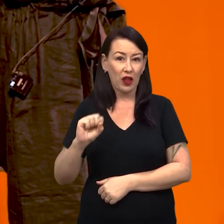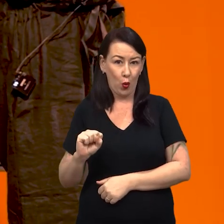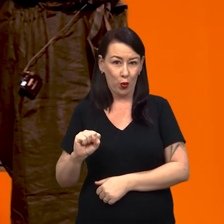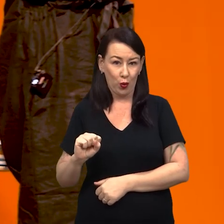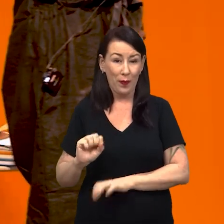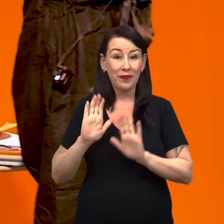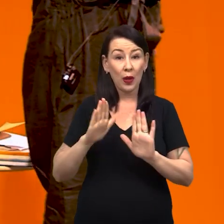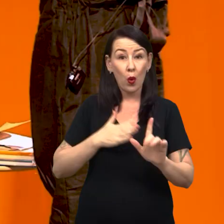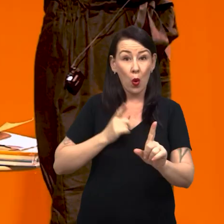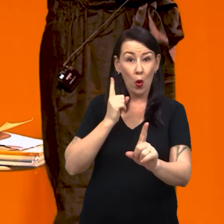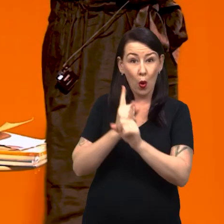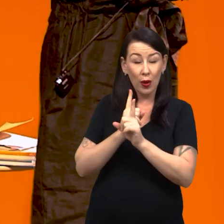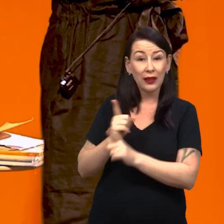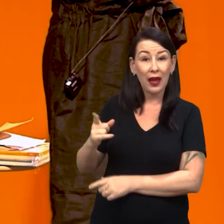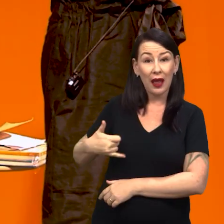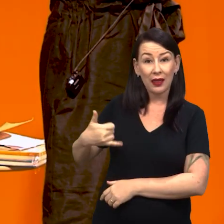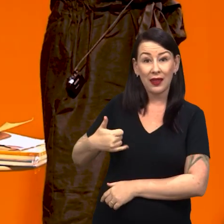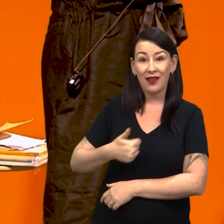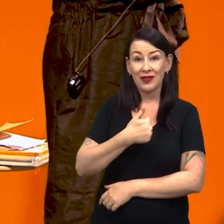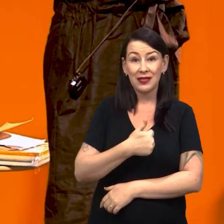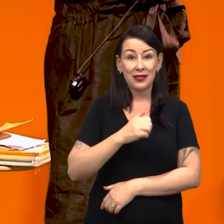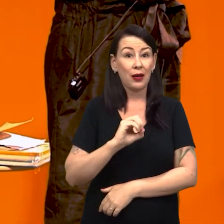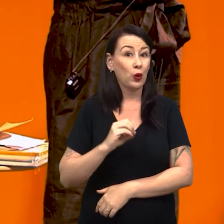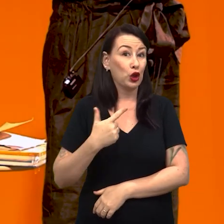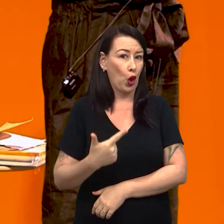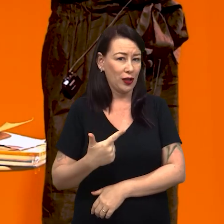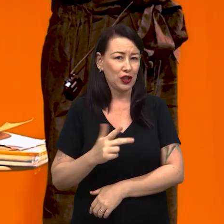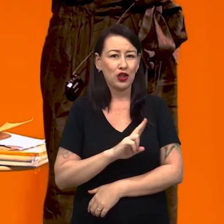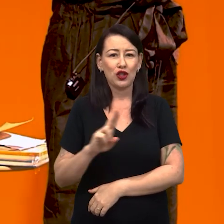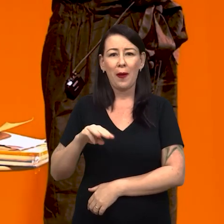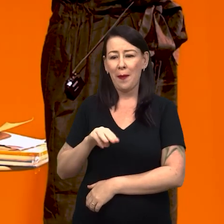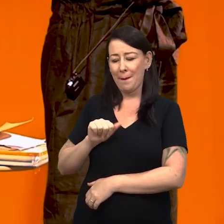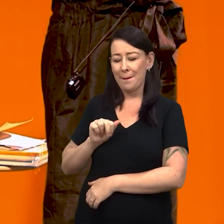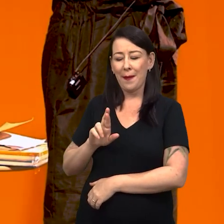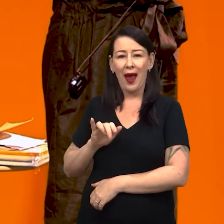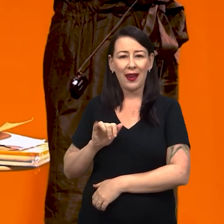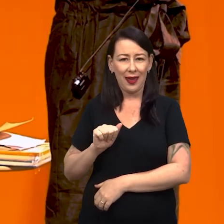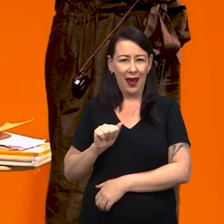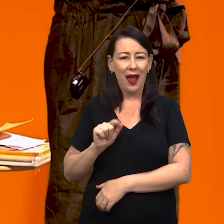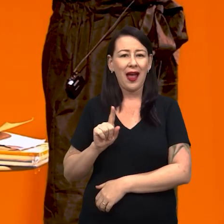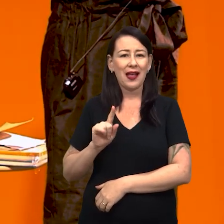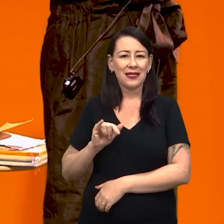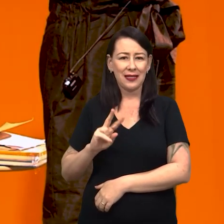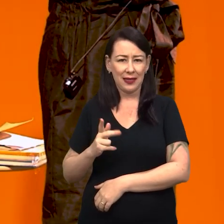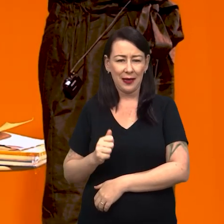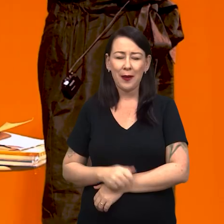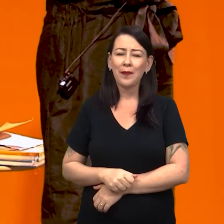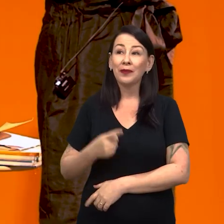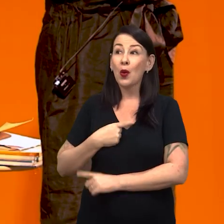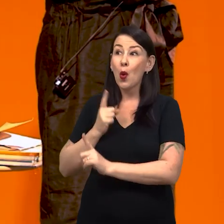1898. Eu encontrei Dona Mariazinha com 102 anos. E Dona Mariazinha começou a